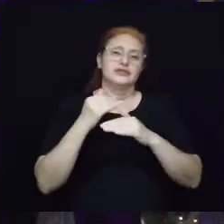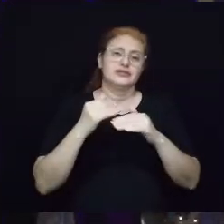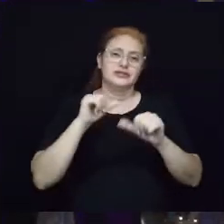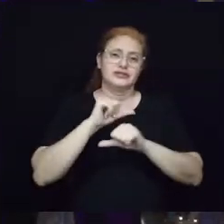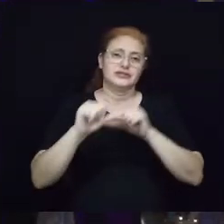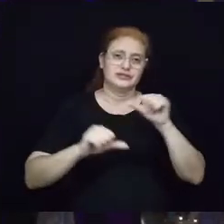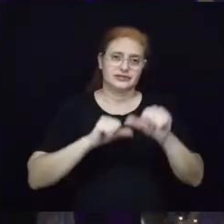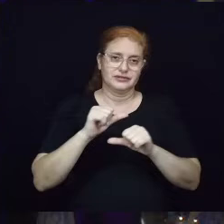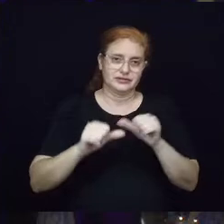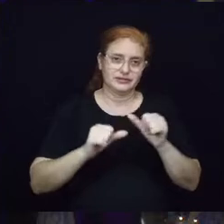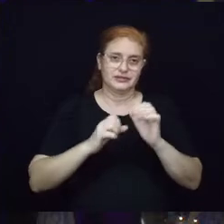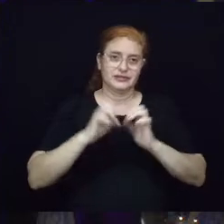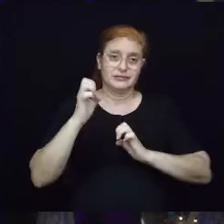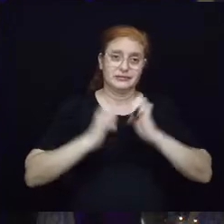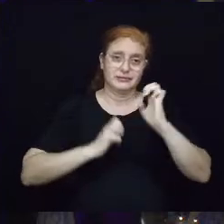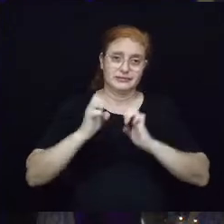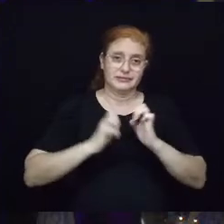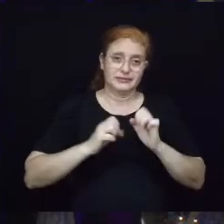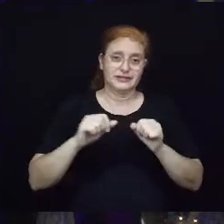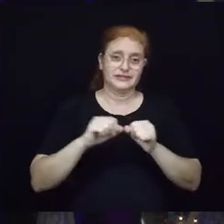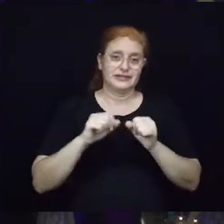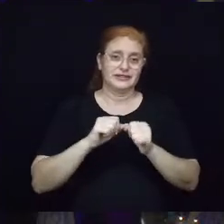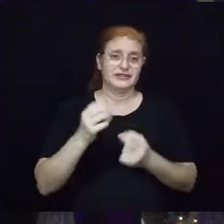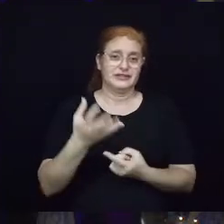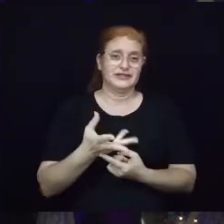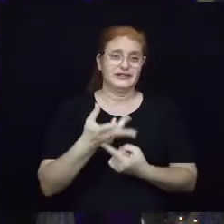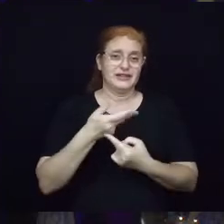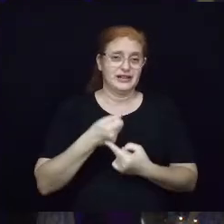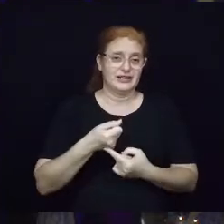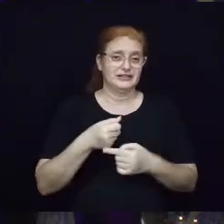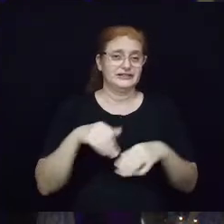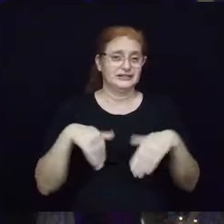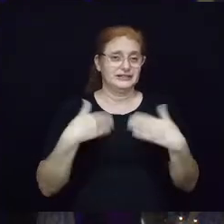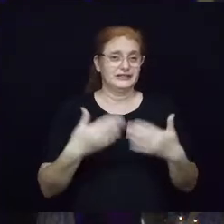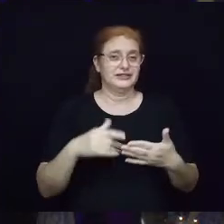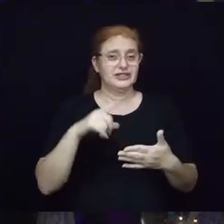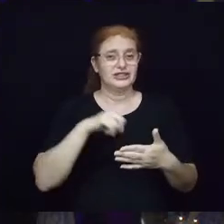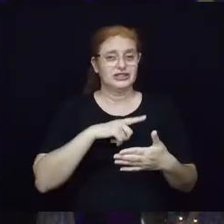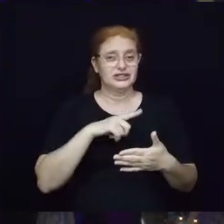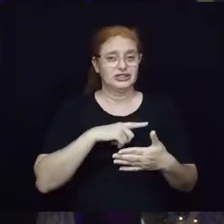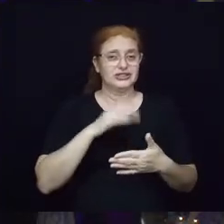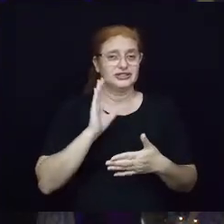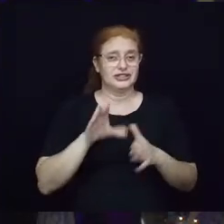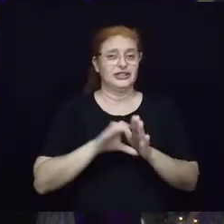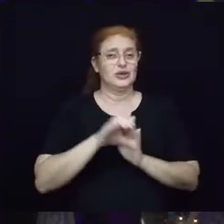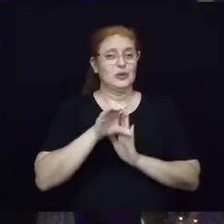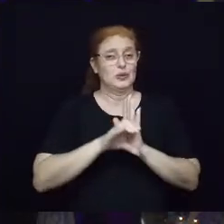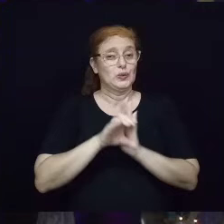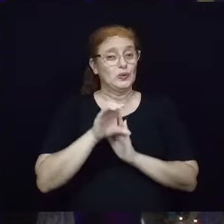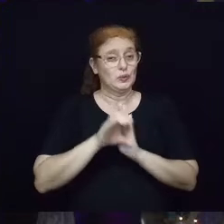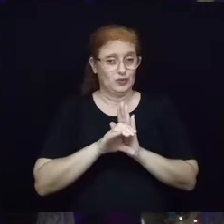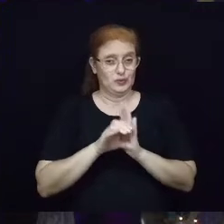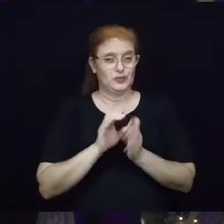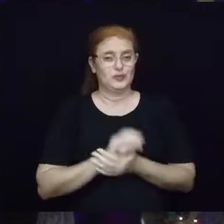uma máquina de fazer arte. Então, prévio à execução da obra, tinha uma conceituação,